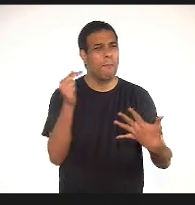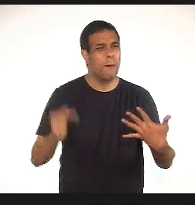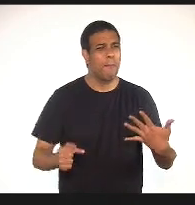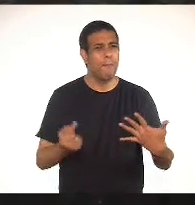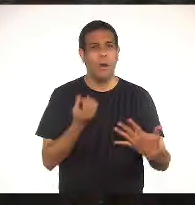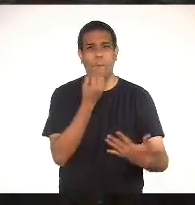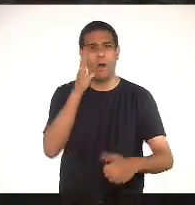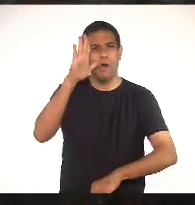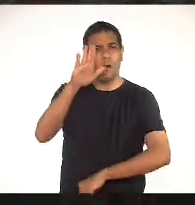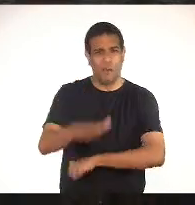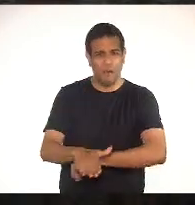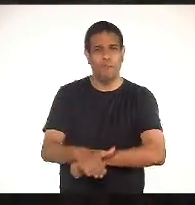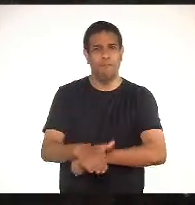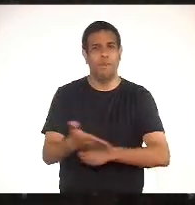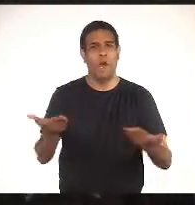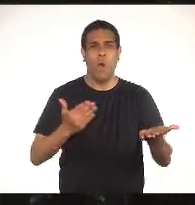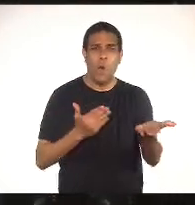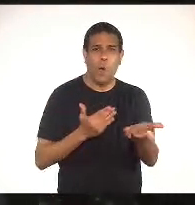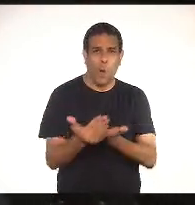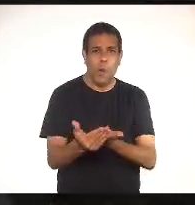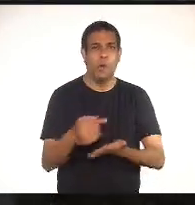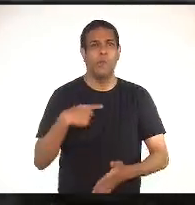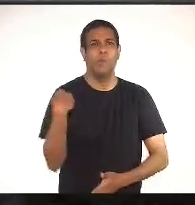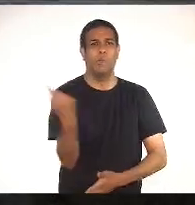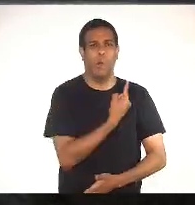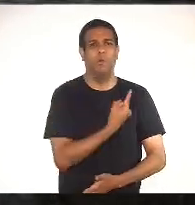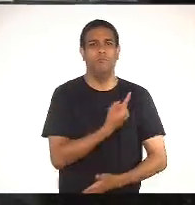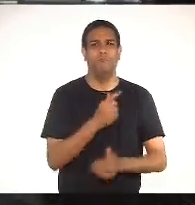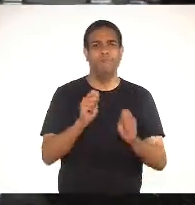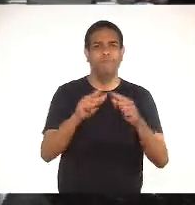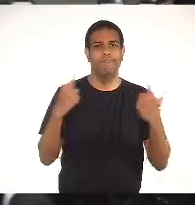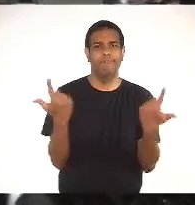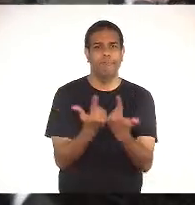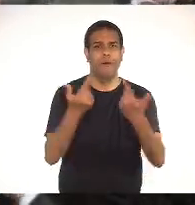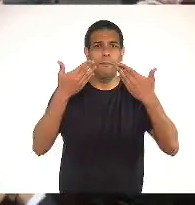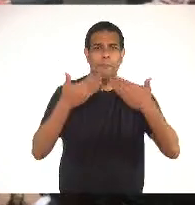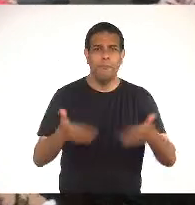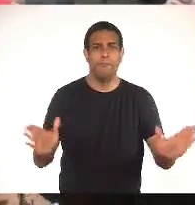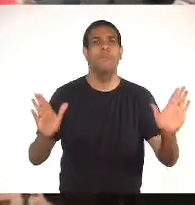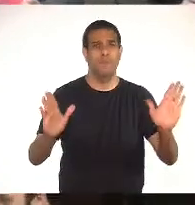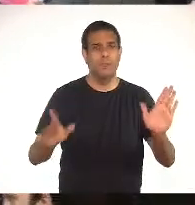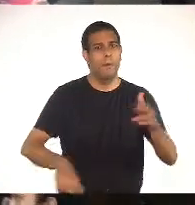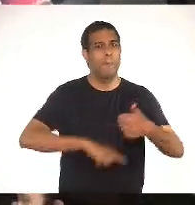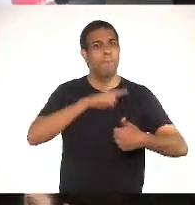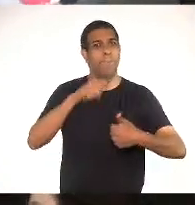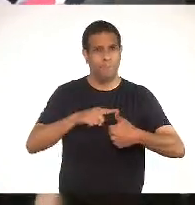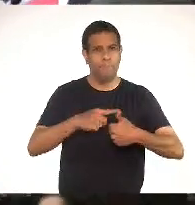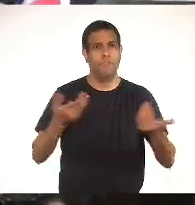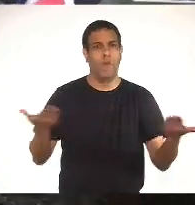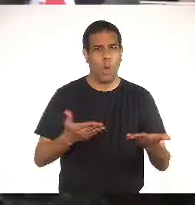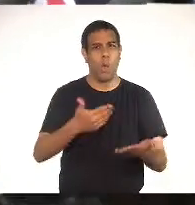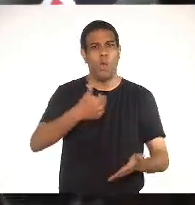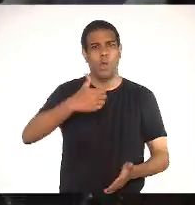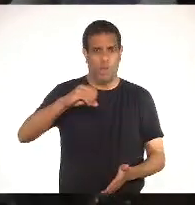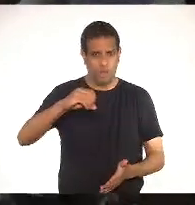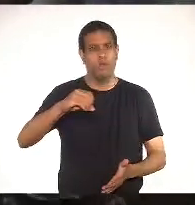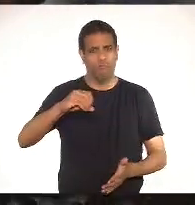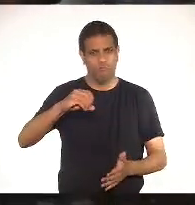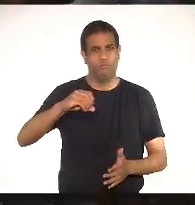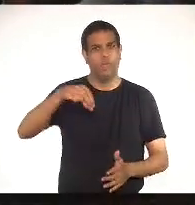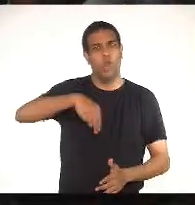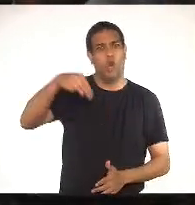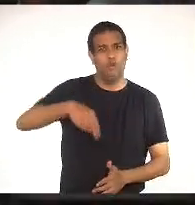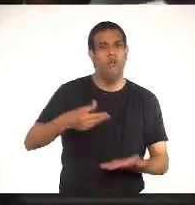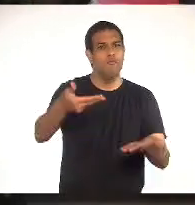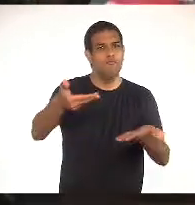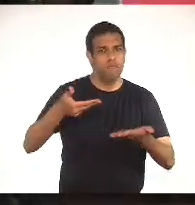Havendo número legal sobre a proteção de Deus, iniciamos os nossos trabalhos. Está aberta a primeira sessão extraordinária do dia 19 de novembro. A presidência